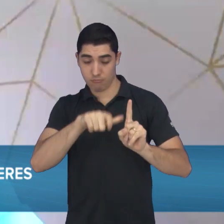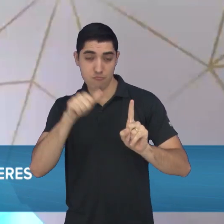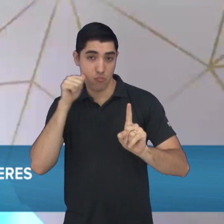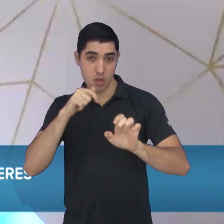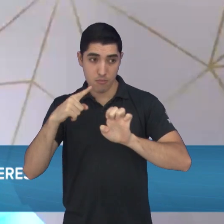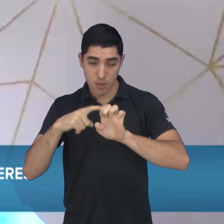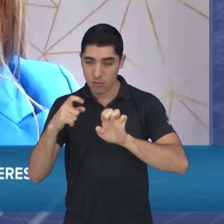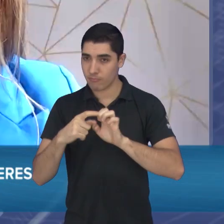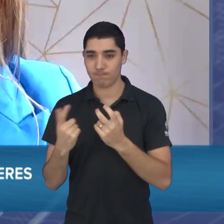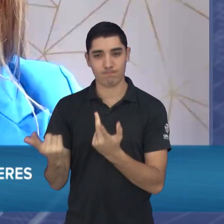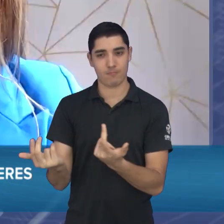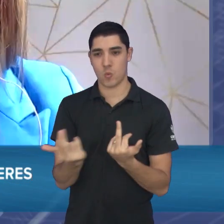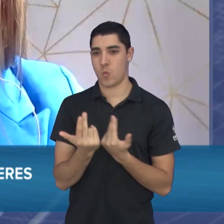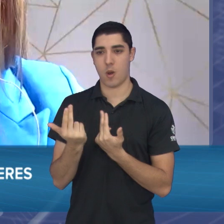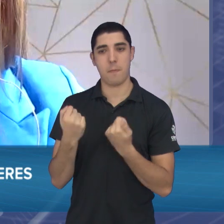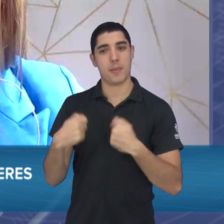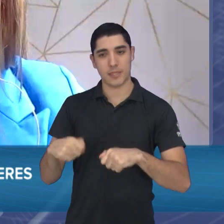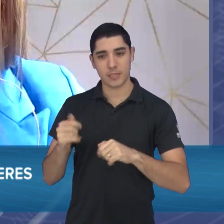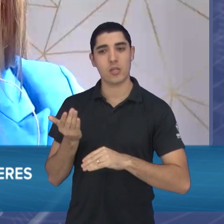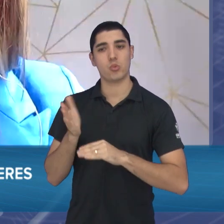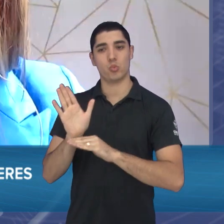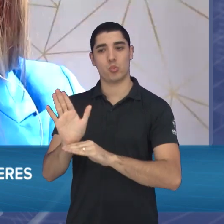iguais.